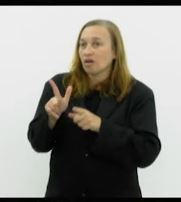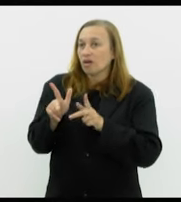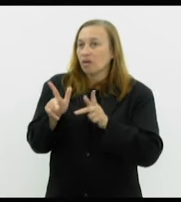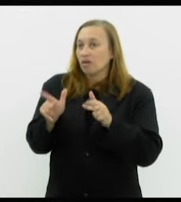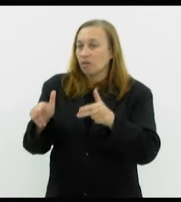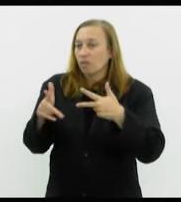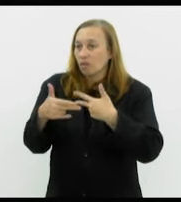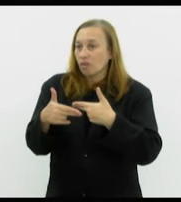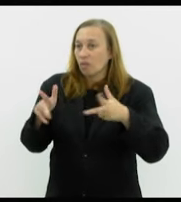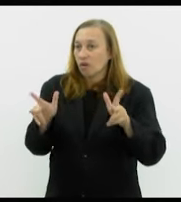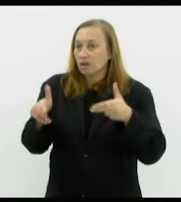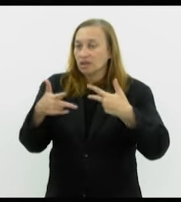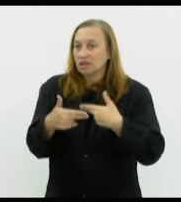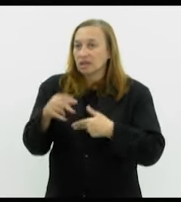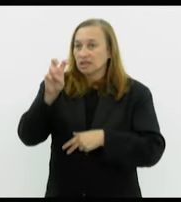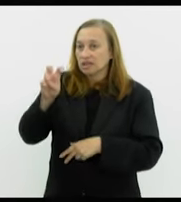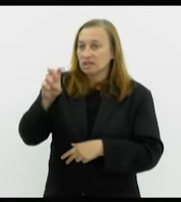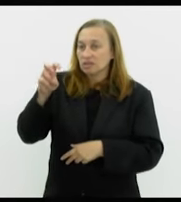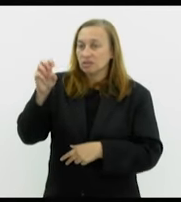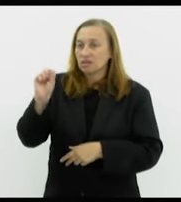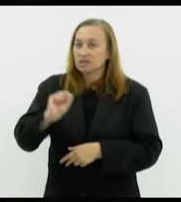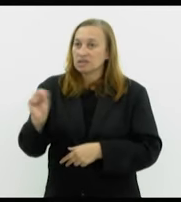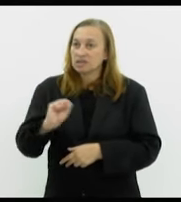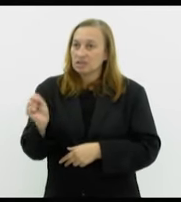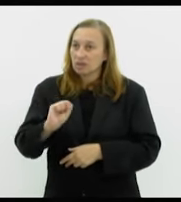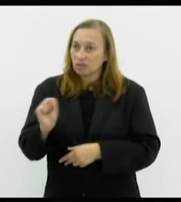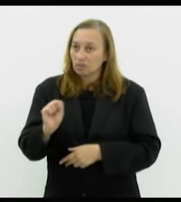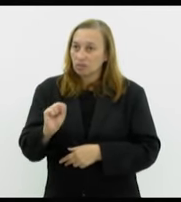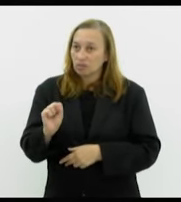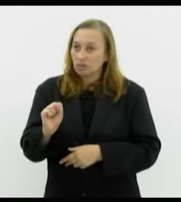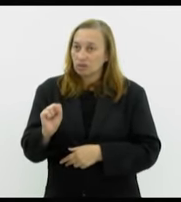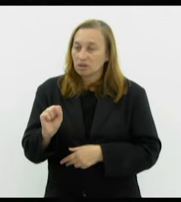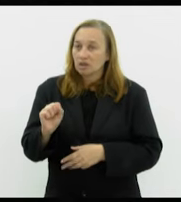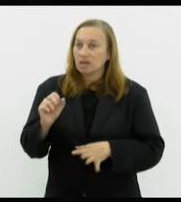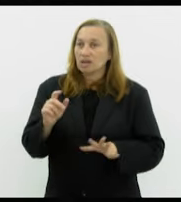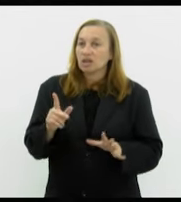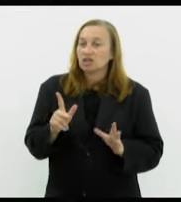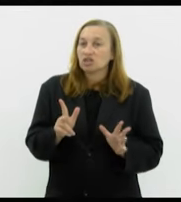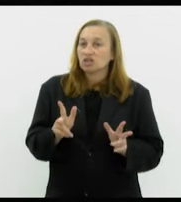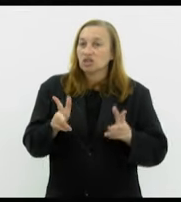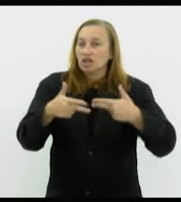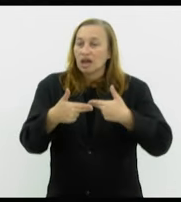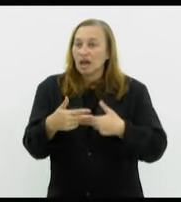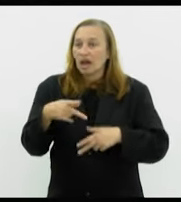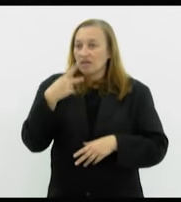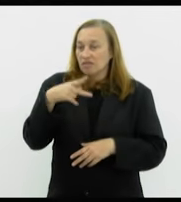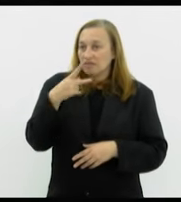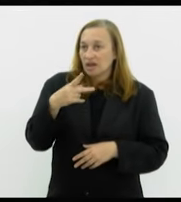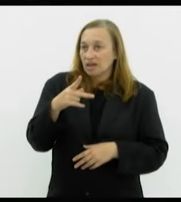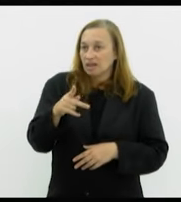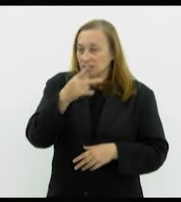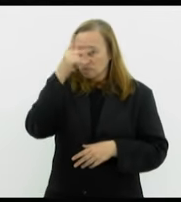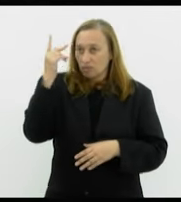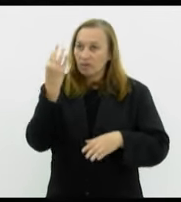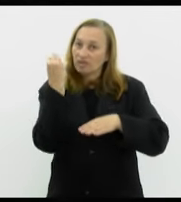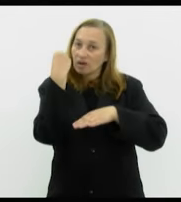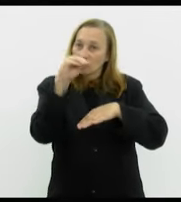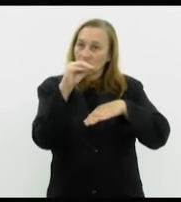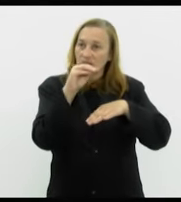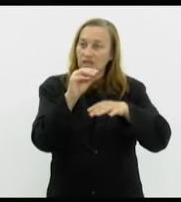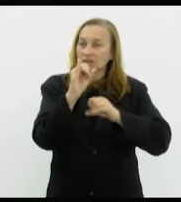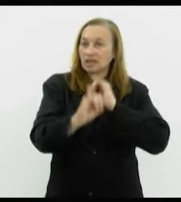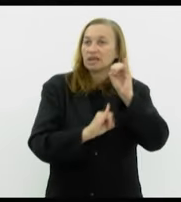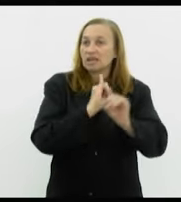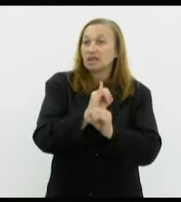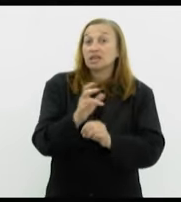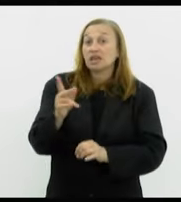de 5 segundos, desconectando a fala das pessoas para ficar lacrando na internet. Tem que fazer o